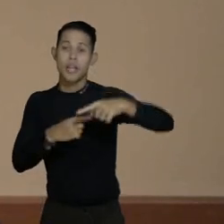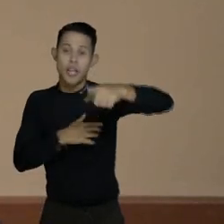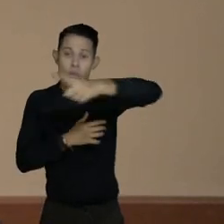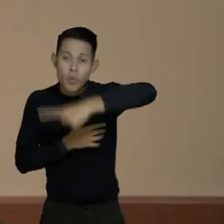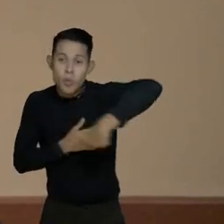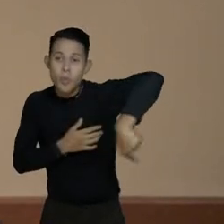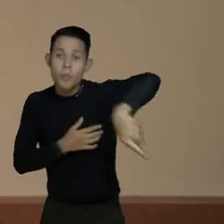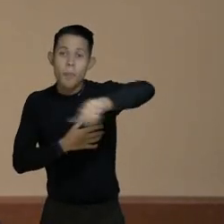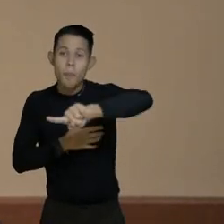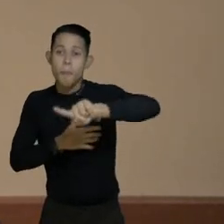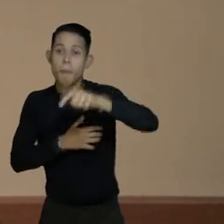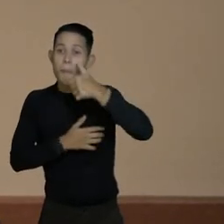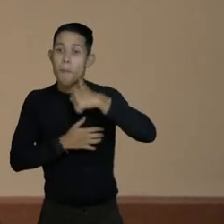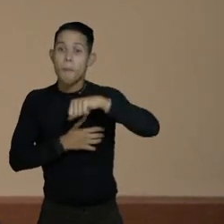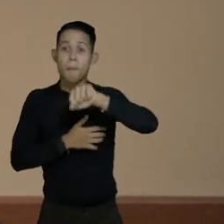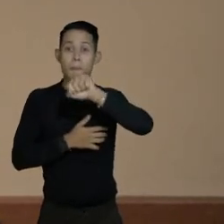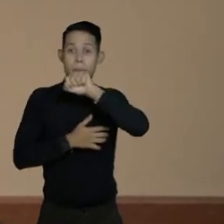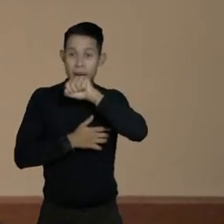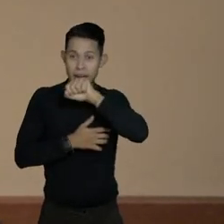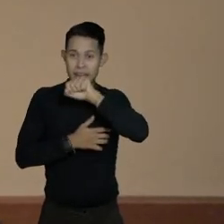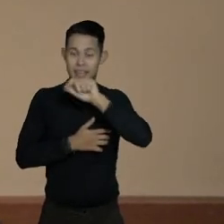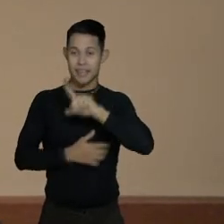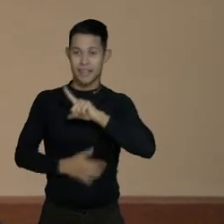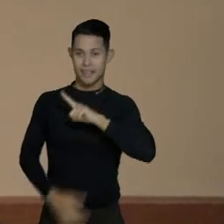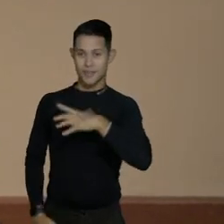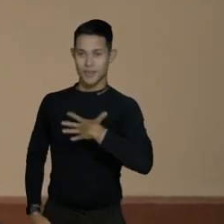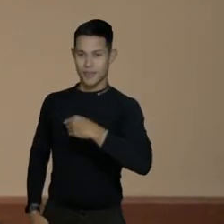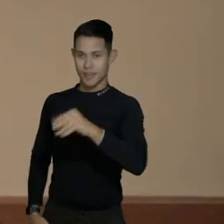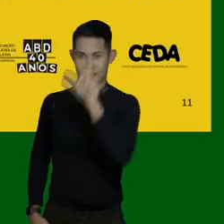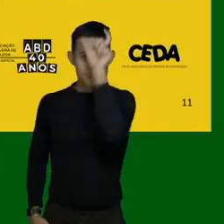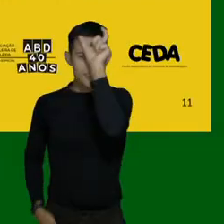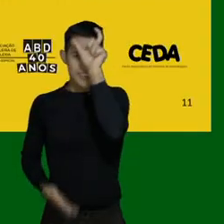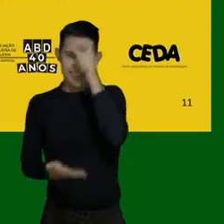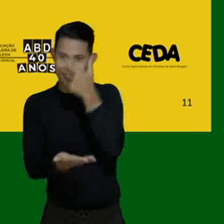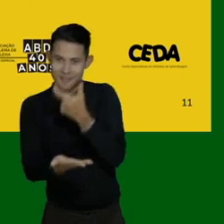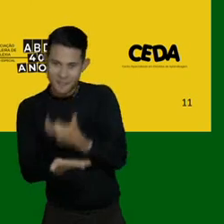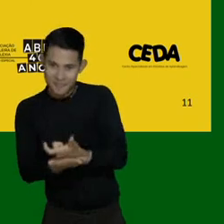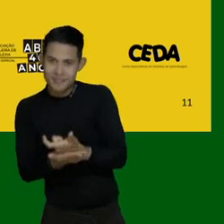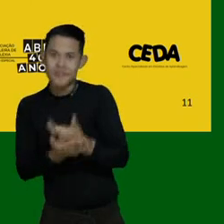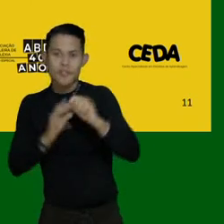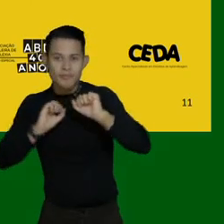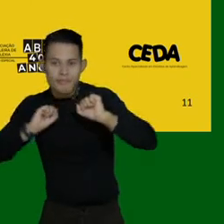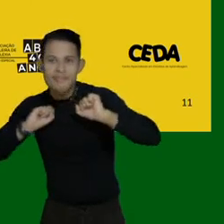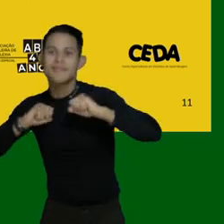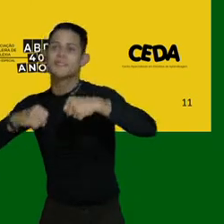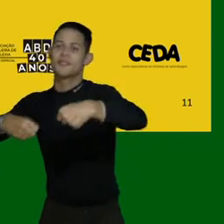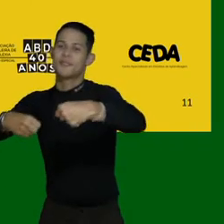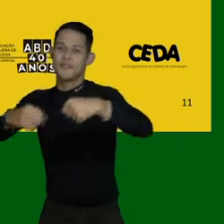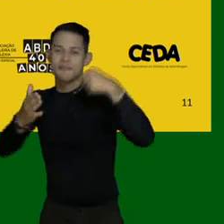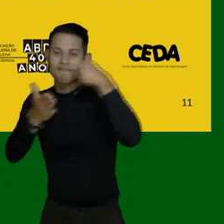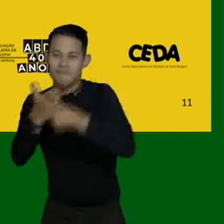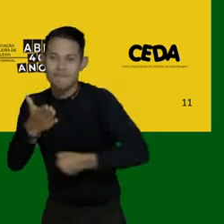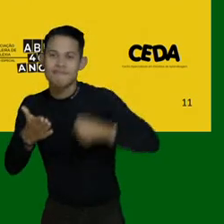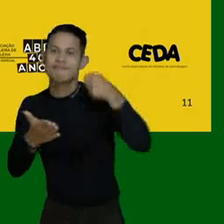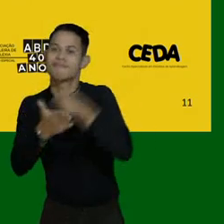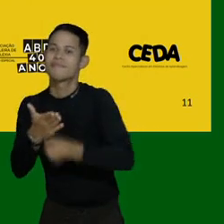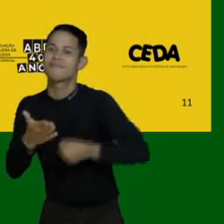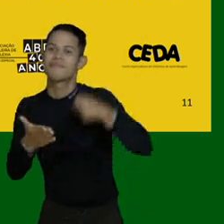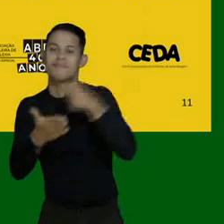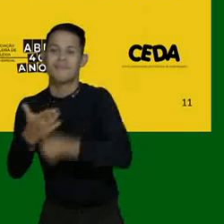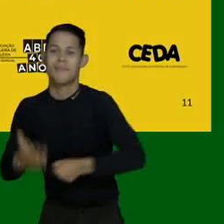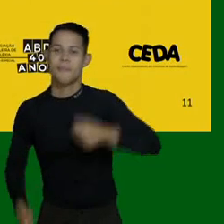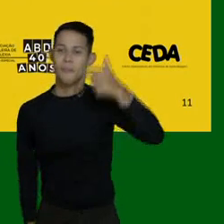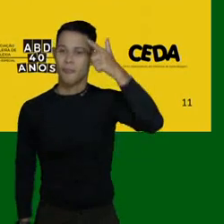ficou até arrepiada nós somos lá para Brasília lutar lutar então mais uma vez néz que